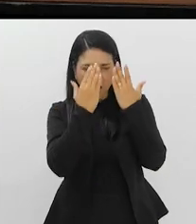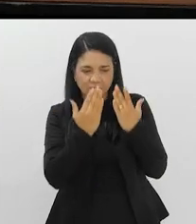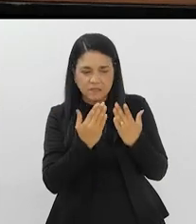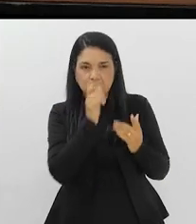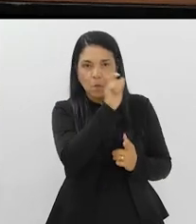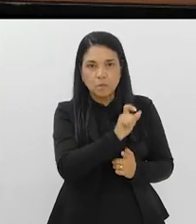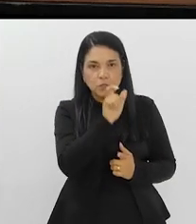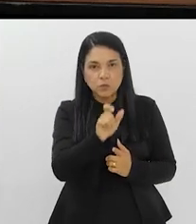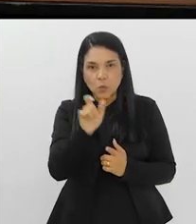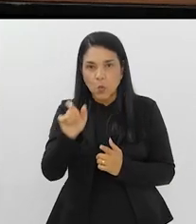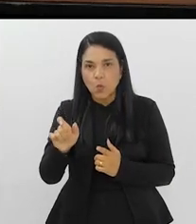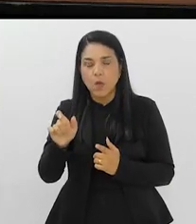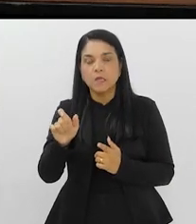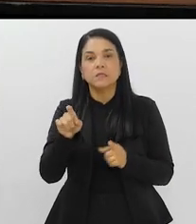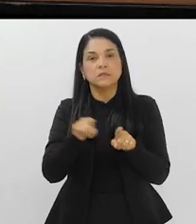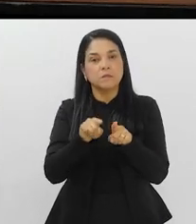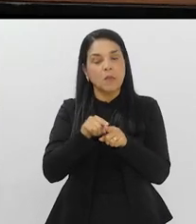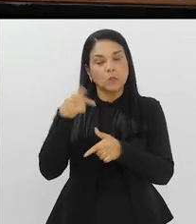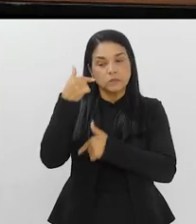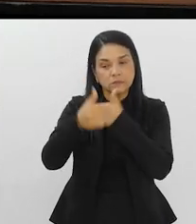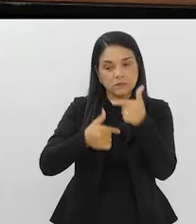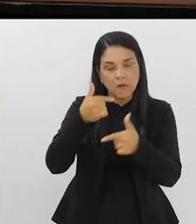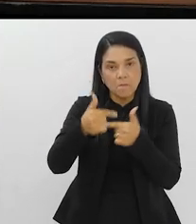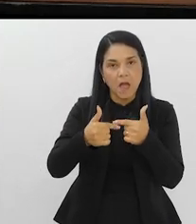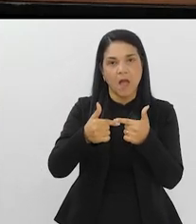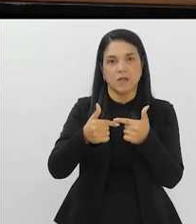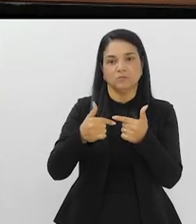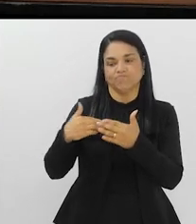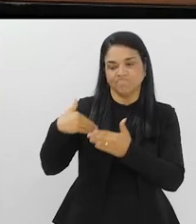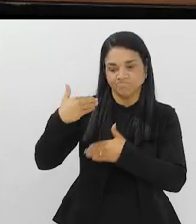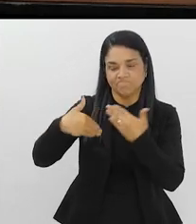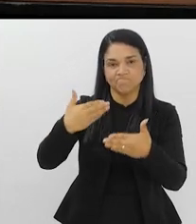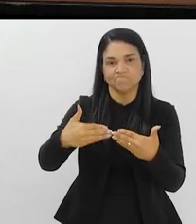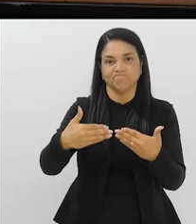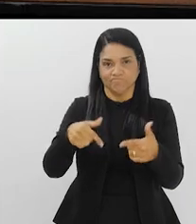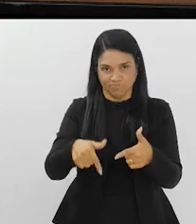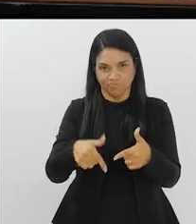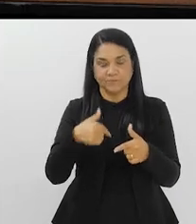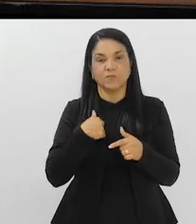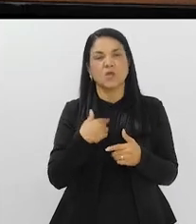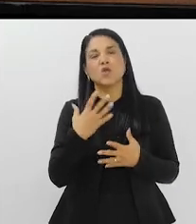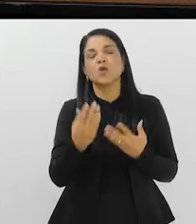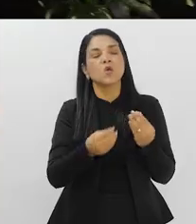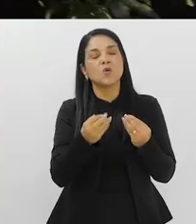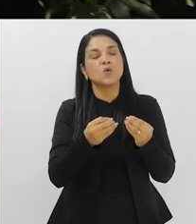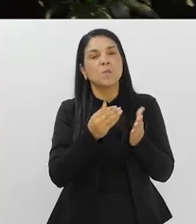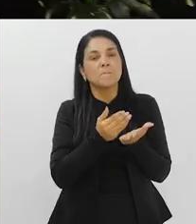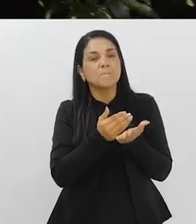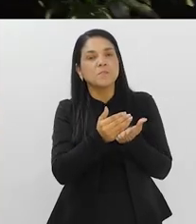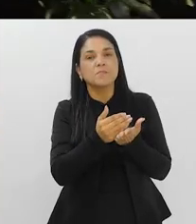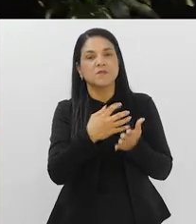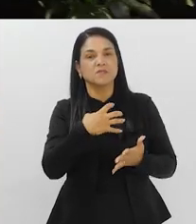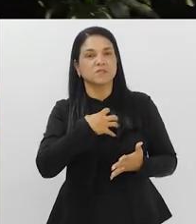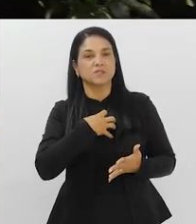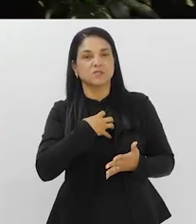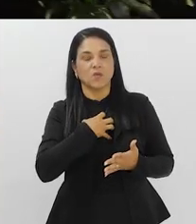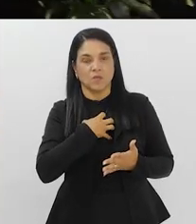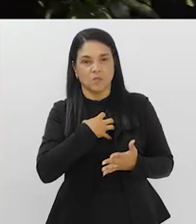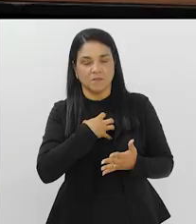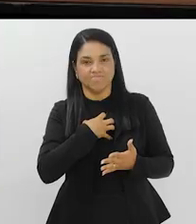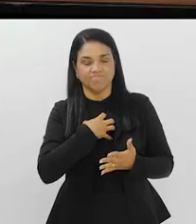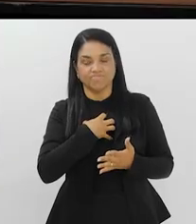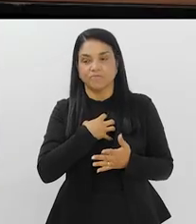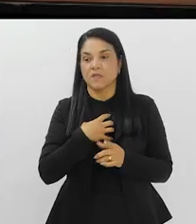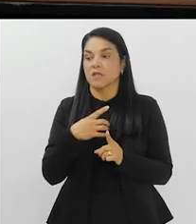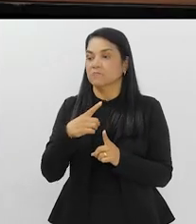pessoa e a partir das condições de trabalho nas quais essa pessoa está inserida. E quais são os primeiros sintomas, né, que a pessoa começa a desenvolver? A